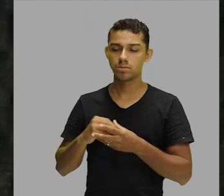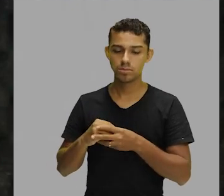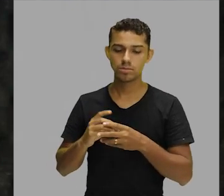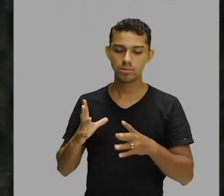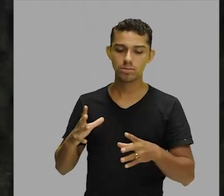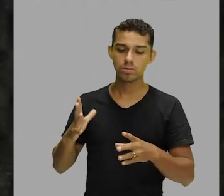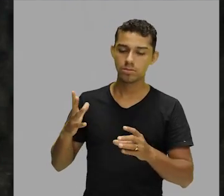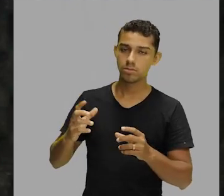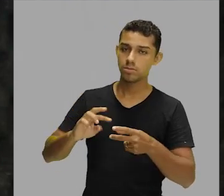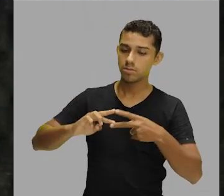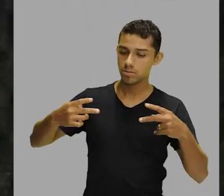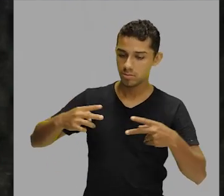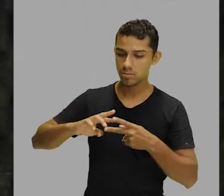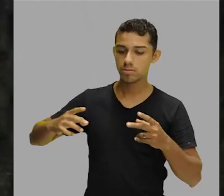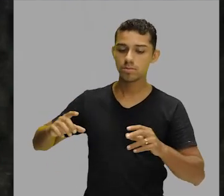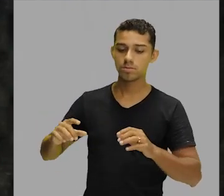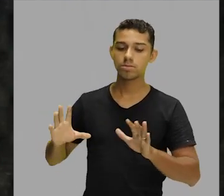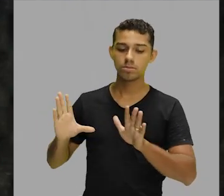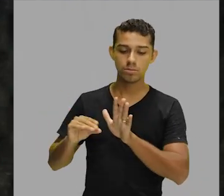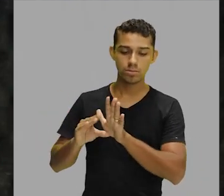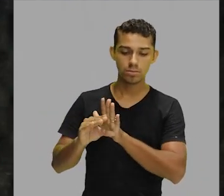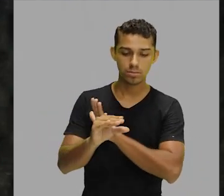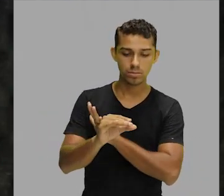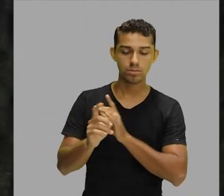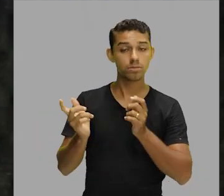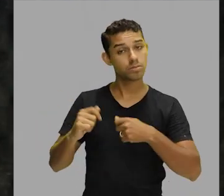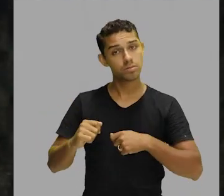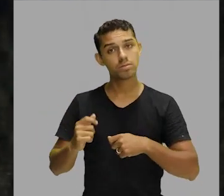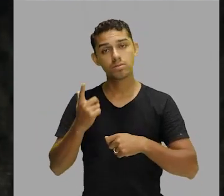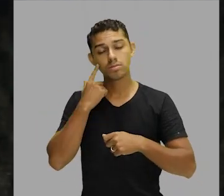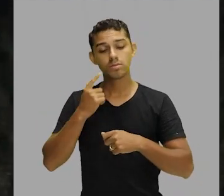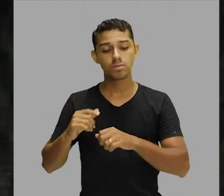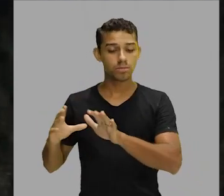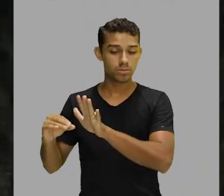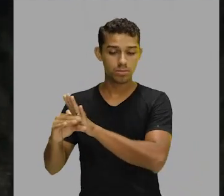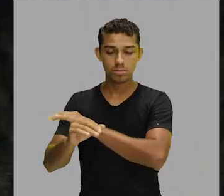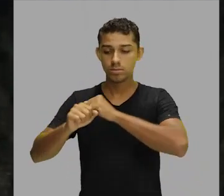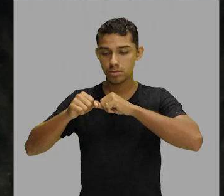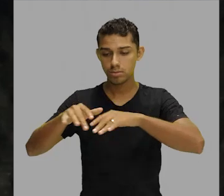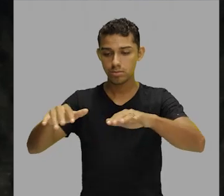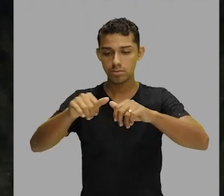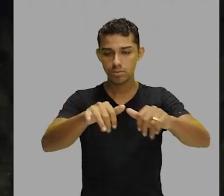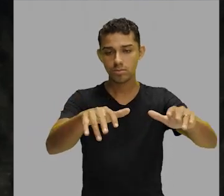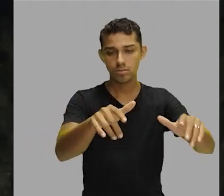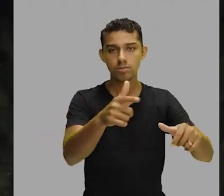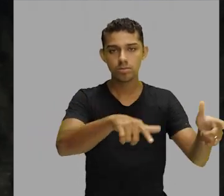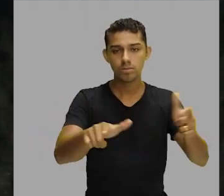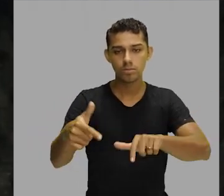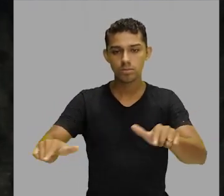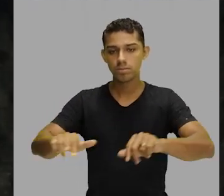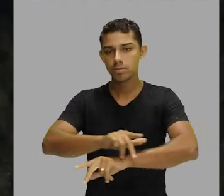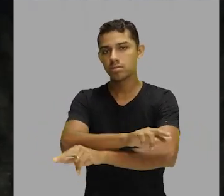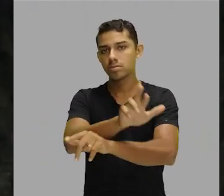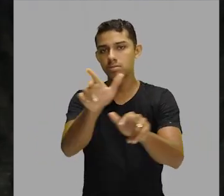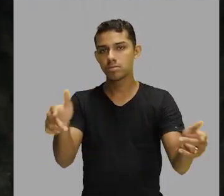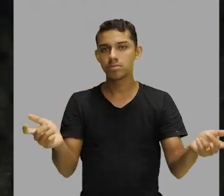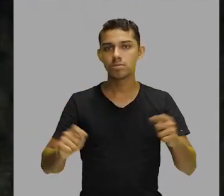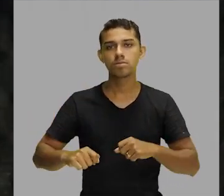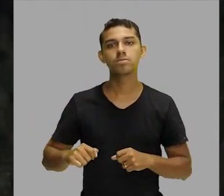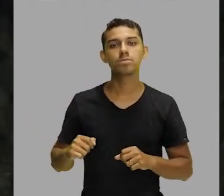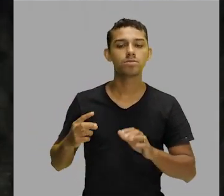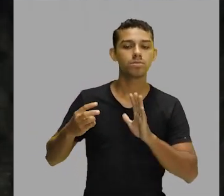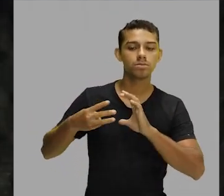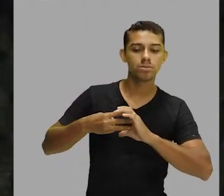fazer parte do DNA bacteriano. Essas bactérias podem se multiplicar várias e várias vezes e as células filhas que